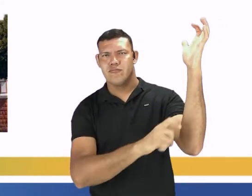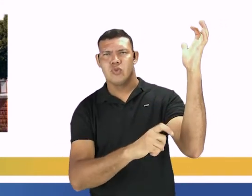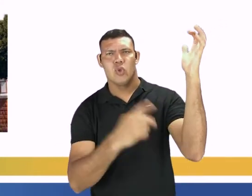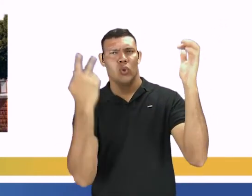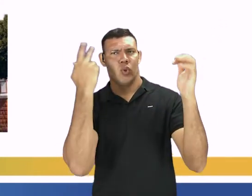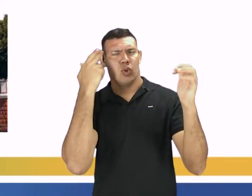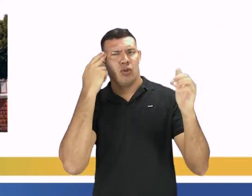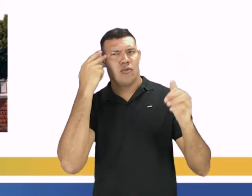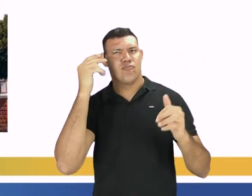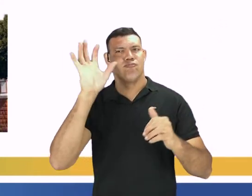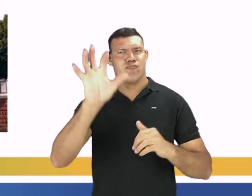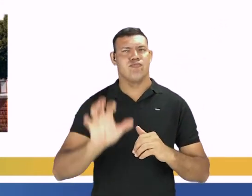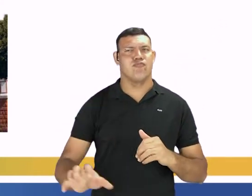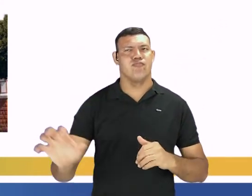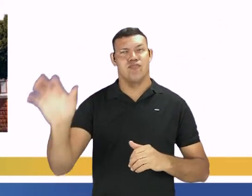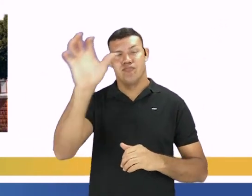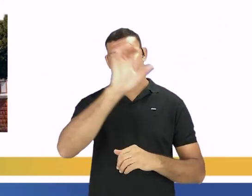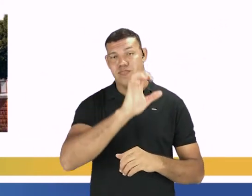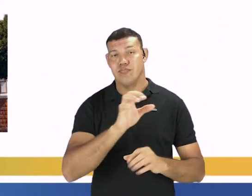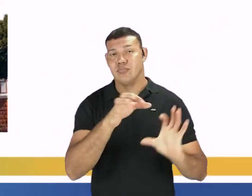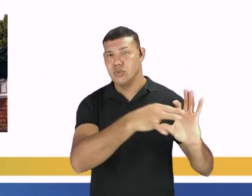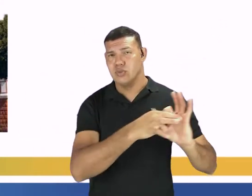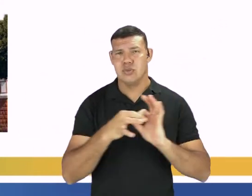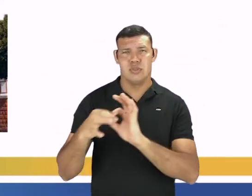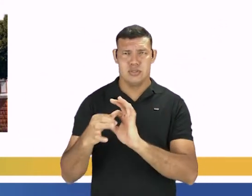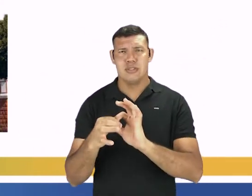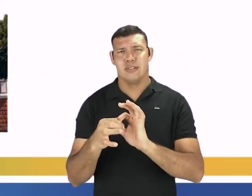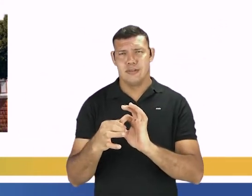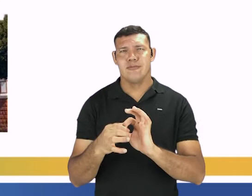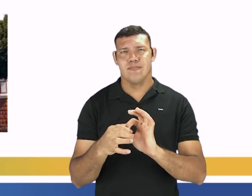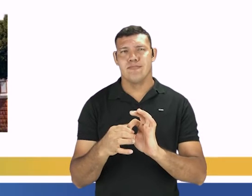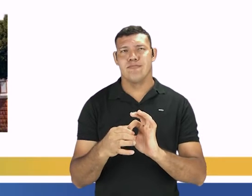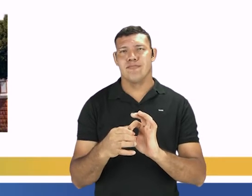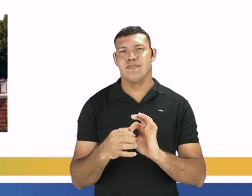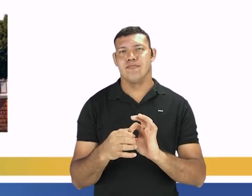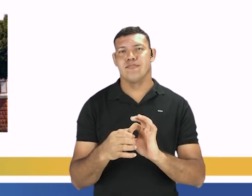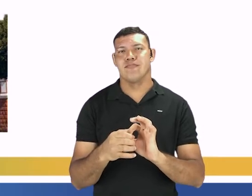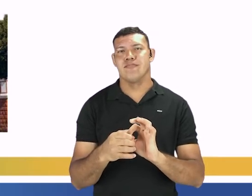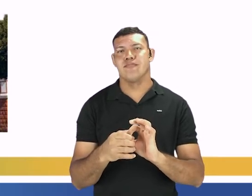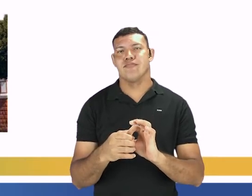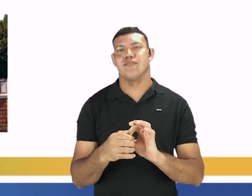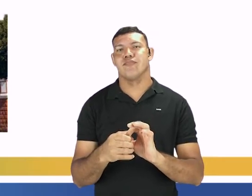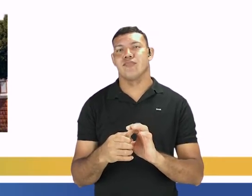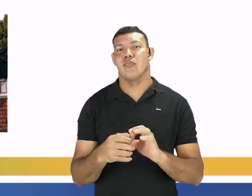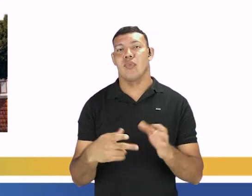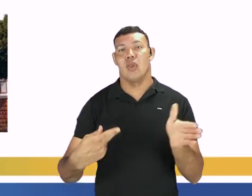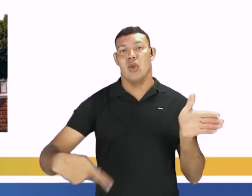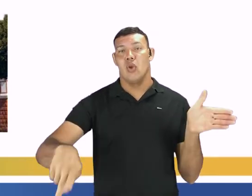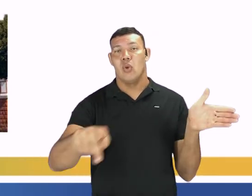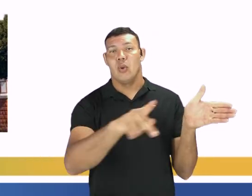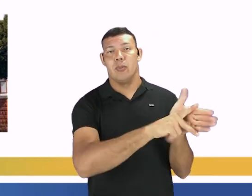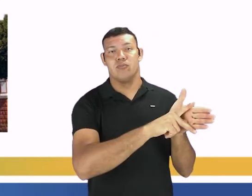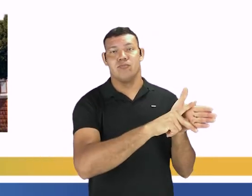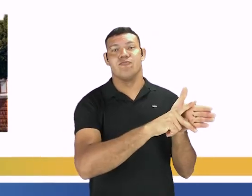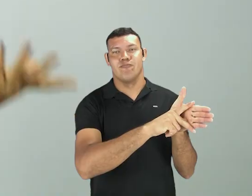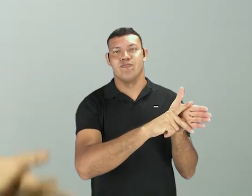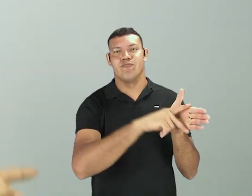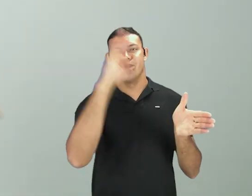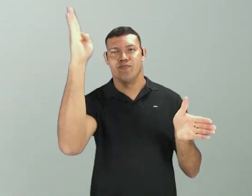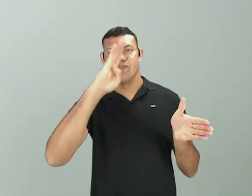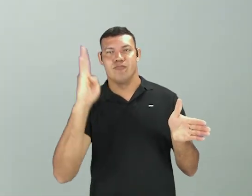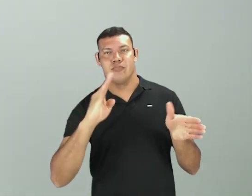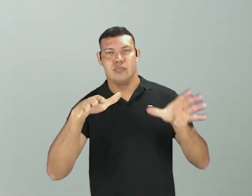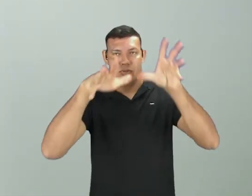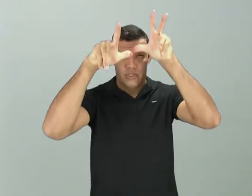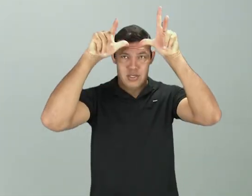encontradas aqui na nossa região. Nesse contexto, a gente tem a anexação em 1903 aí do estado do Acre ao Brasil. Depois a gente pode